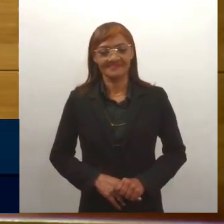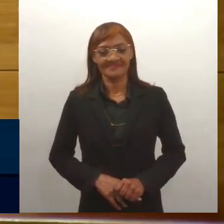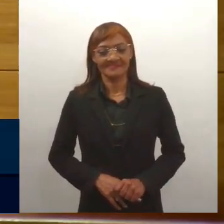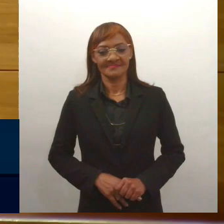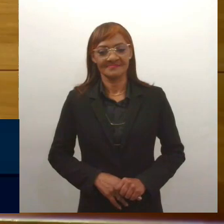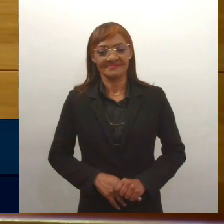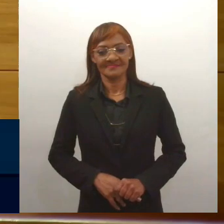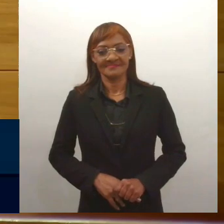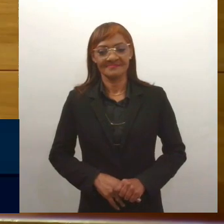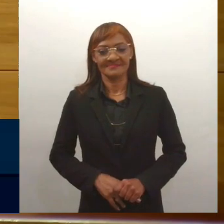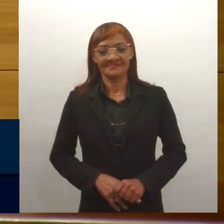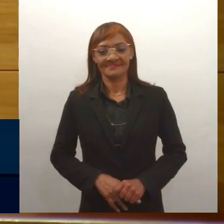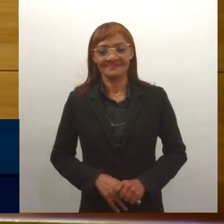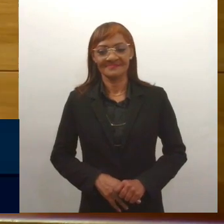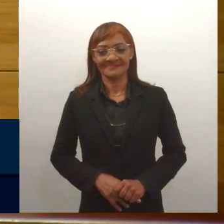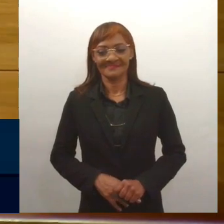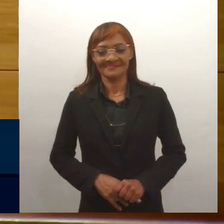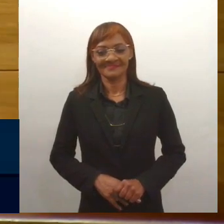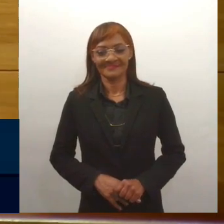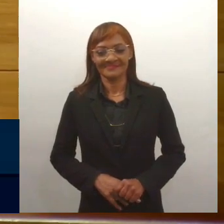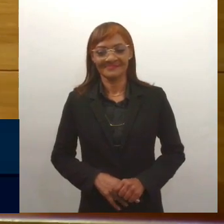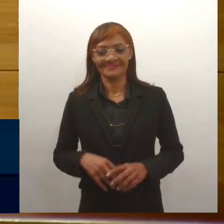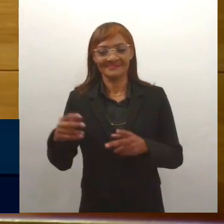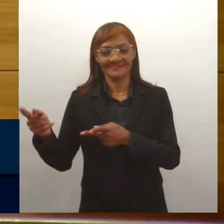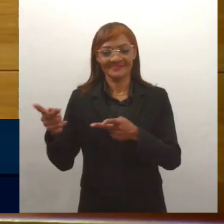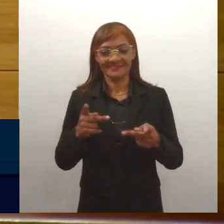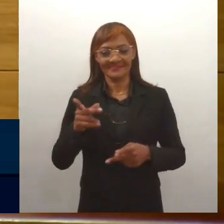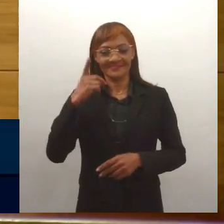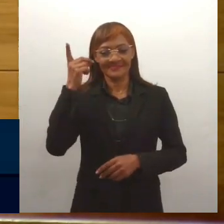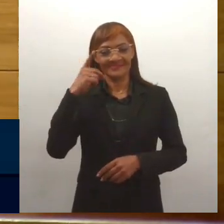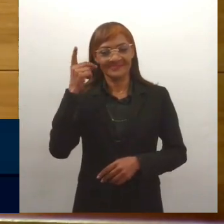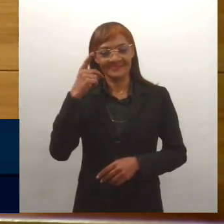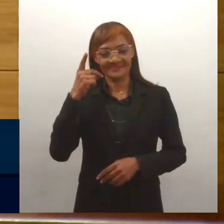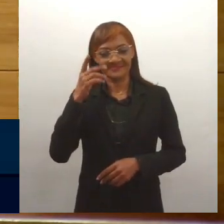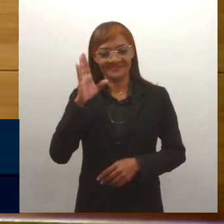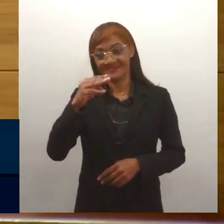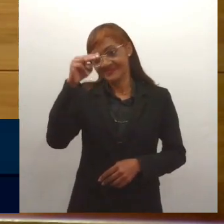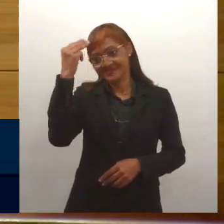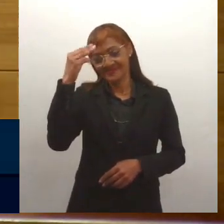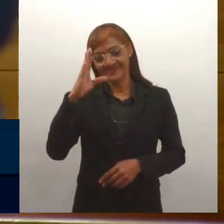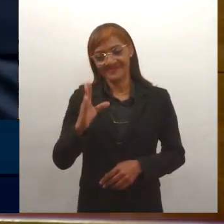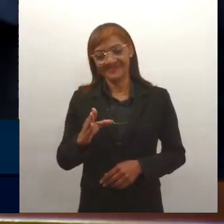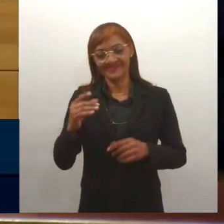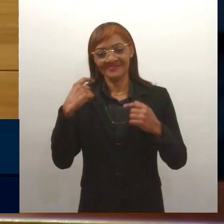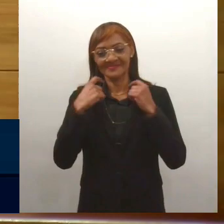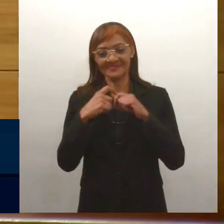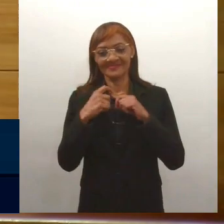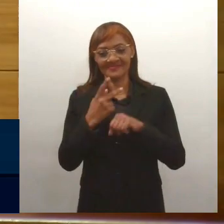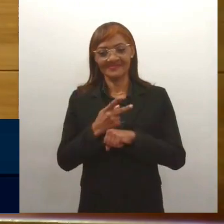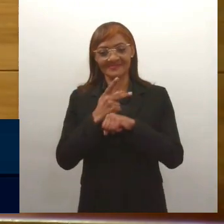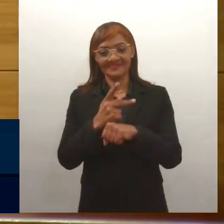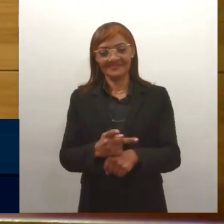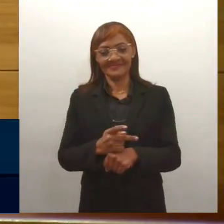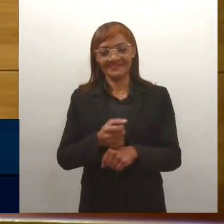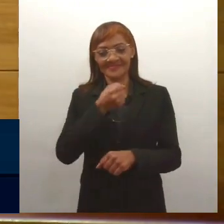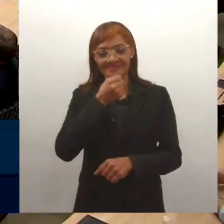Convidamos o deputado Garibaldo Mendonça para fazer a entrega da medalha jornalista e radialista Aldaci de Souza Oliveira Matos.